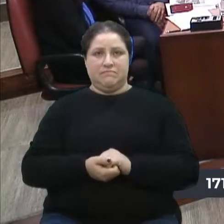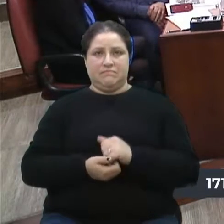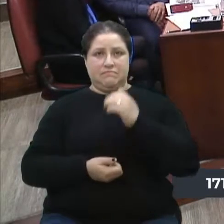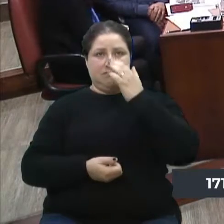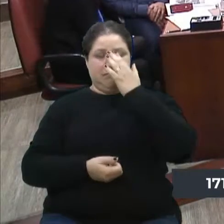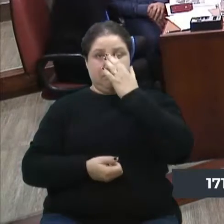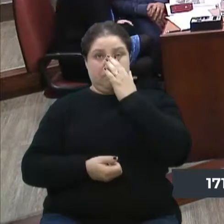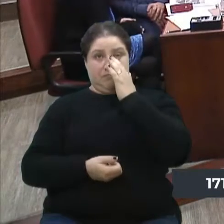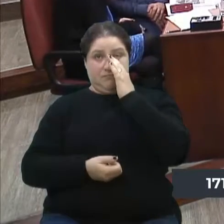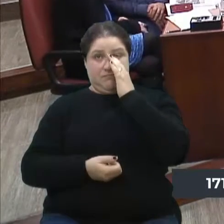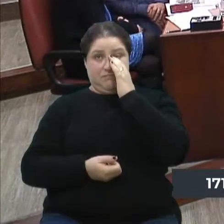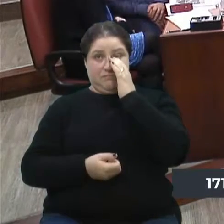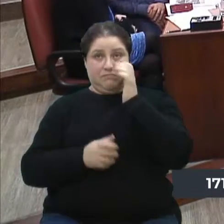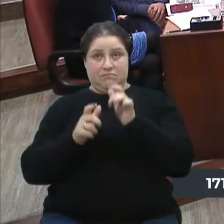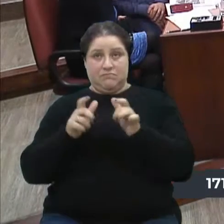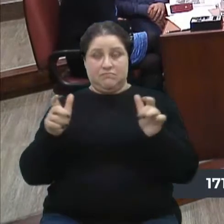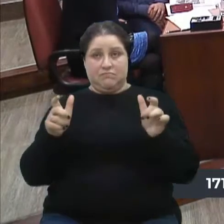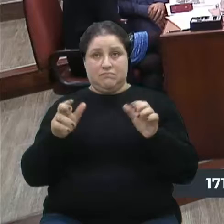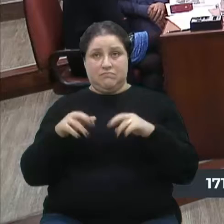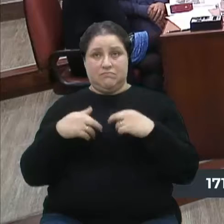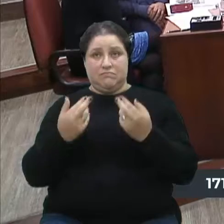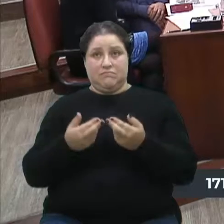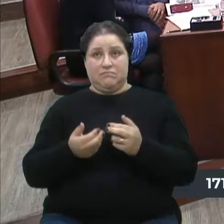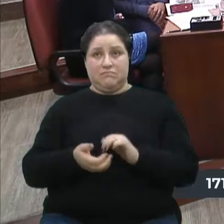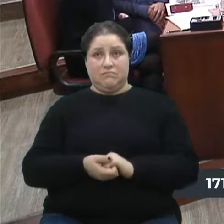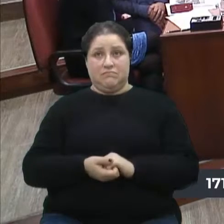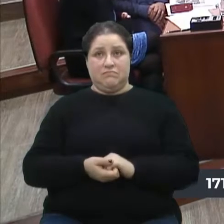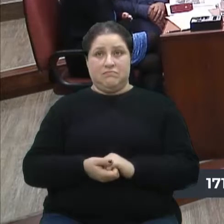Scalco, ocupou o grande expediente.